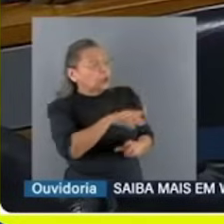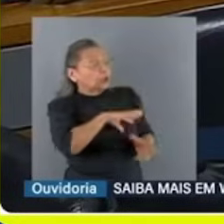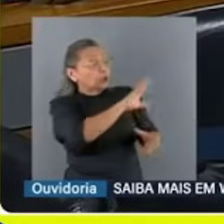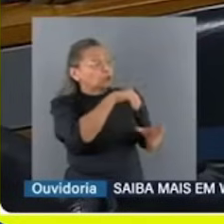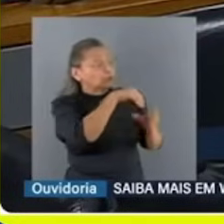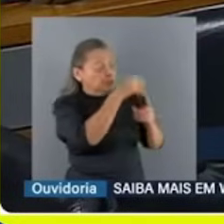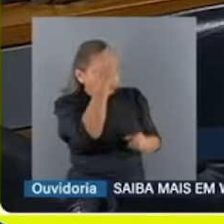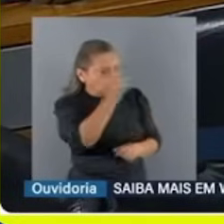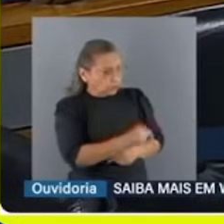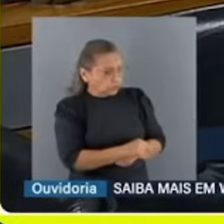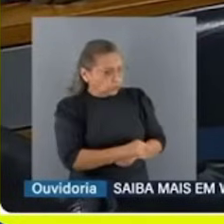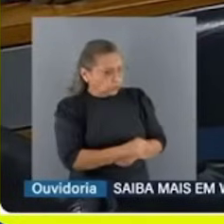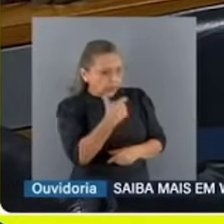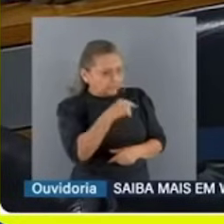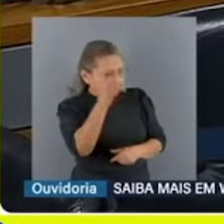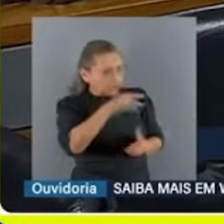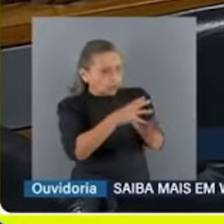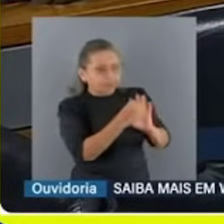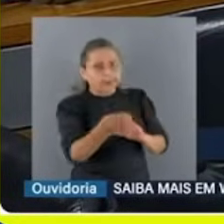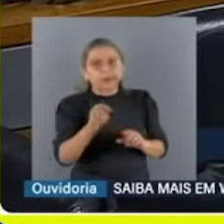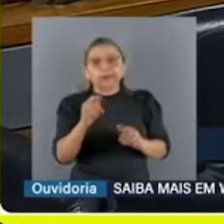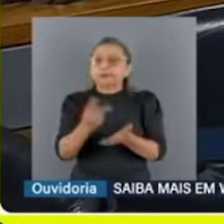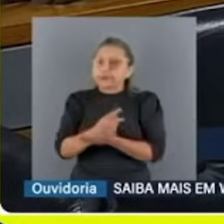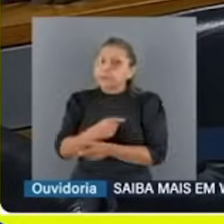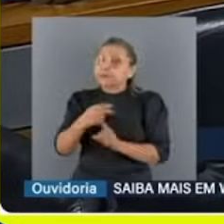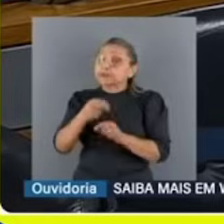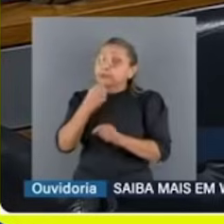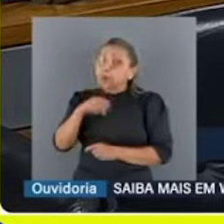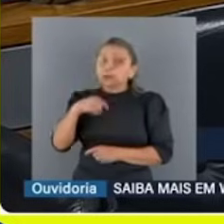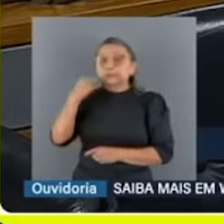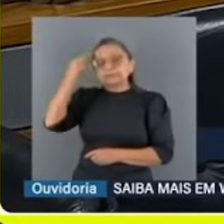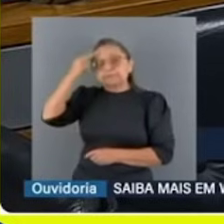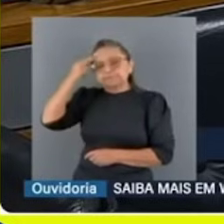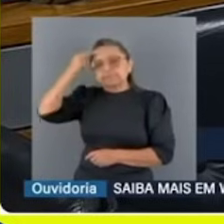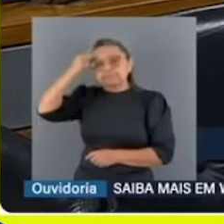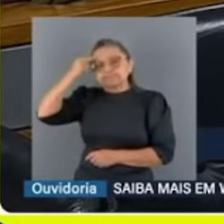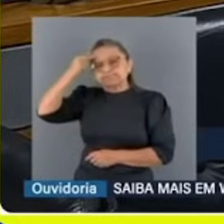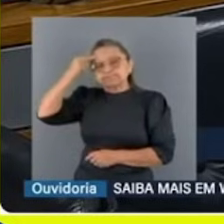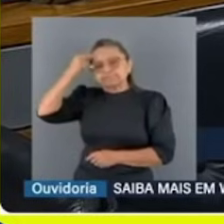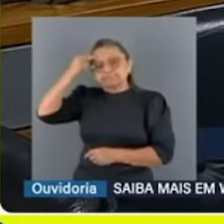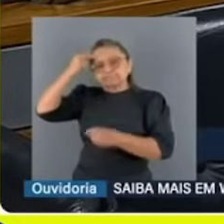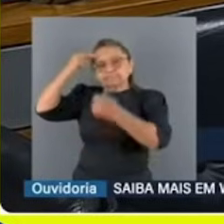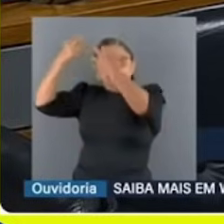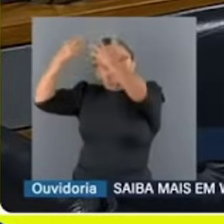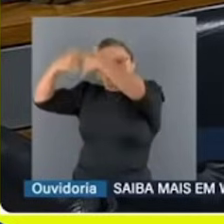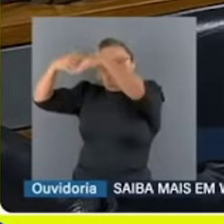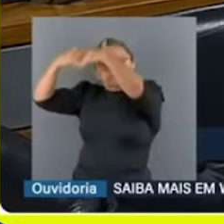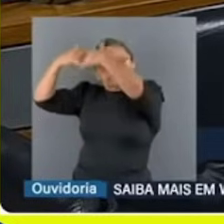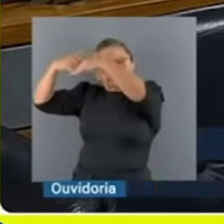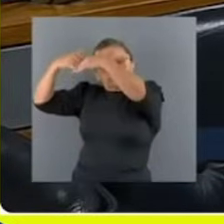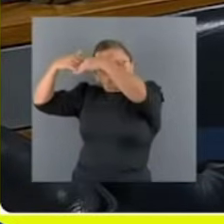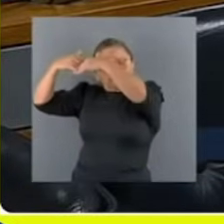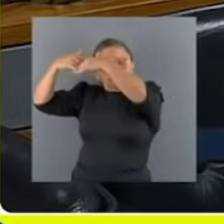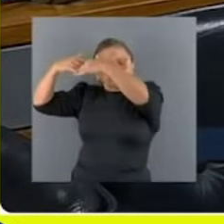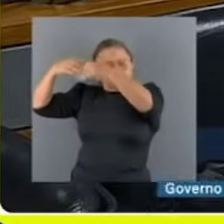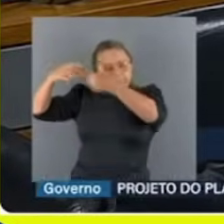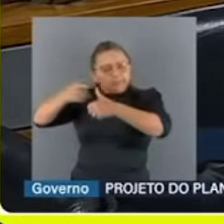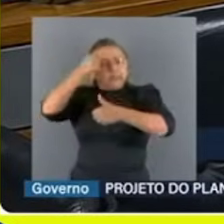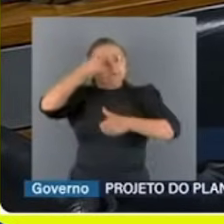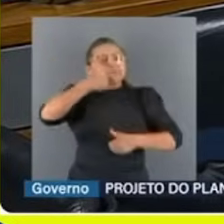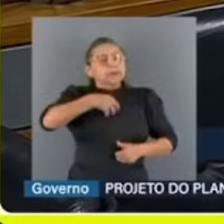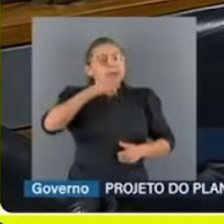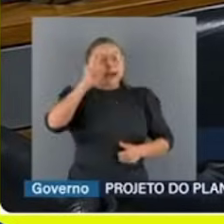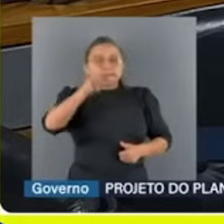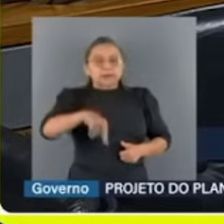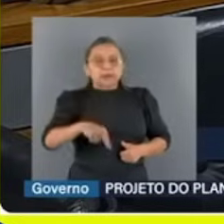muita gente. Por isso que é bom a gente raciocinar, colocar a razão em primeiro lugar e aprender que quando